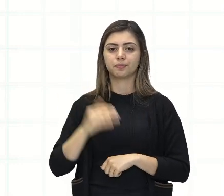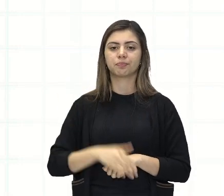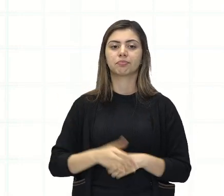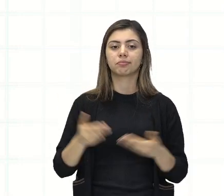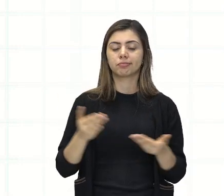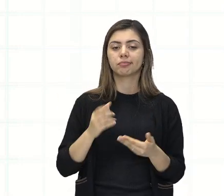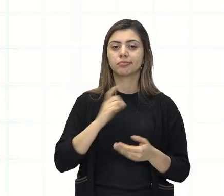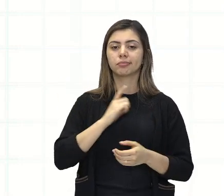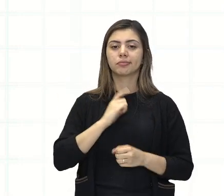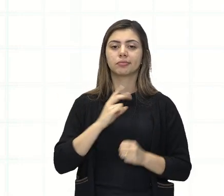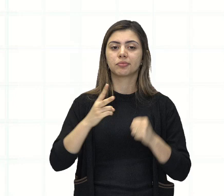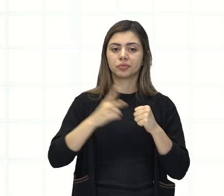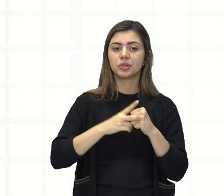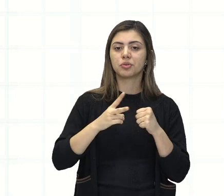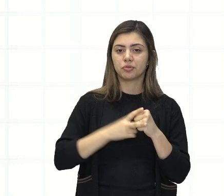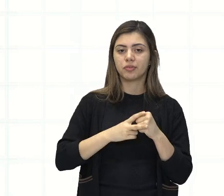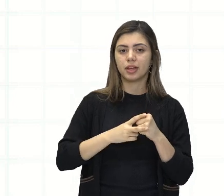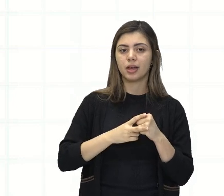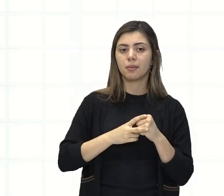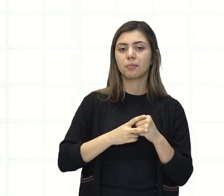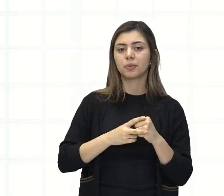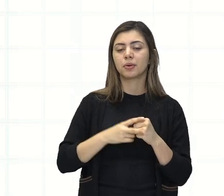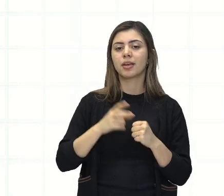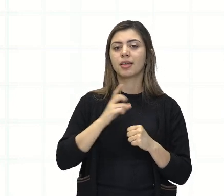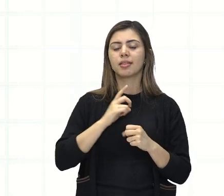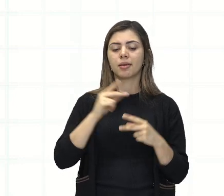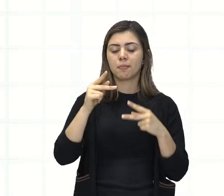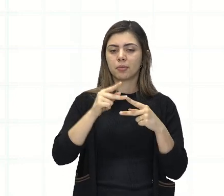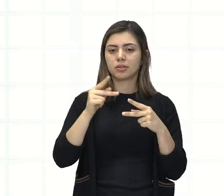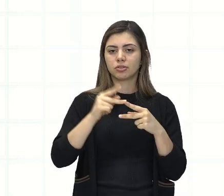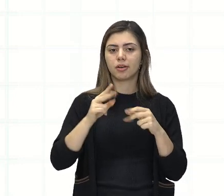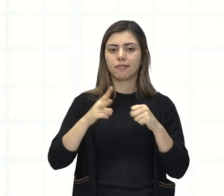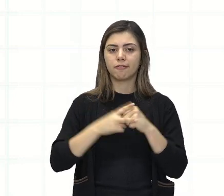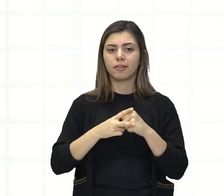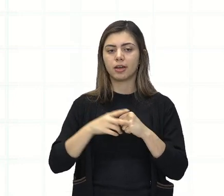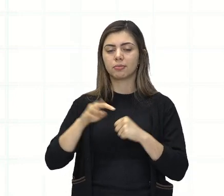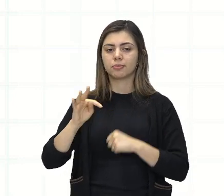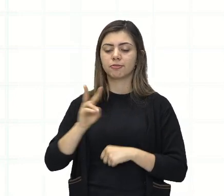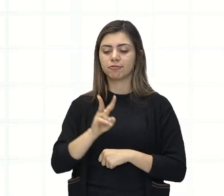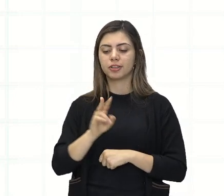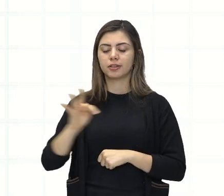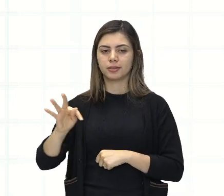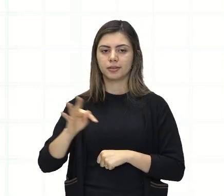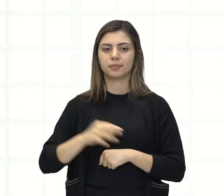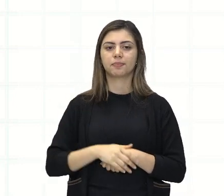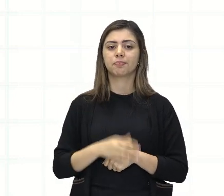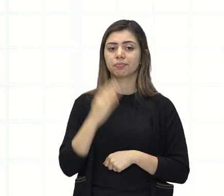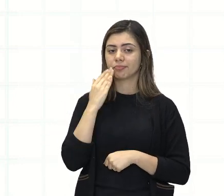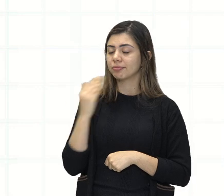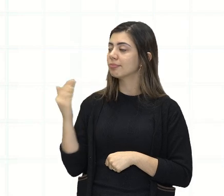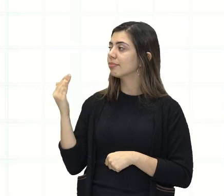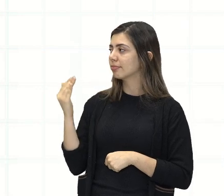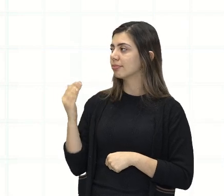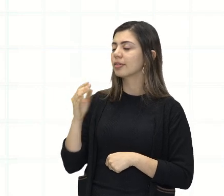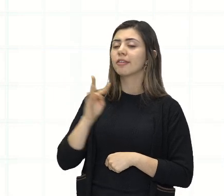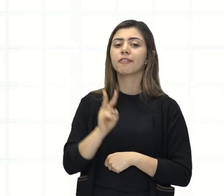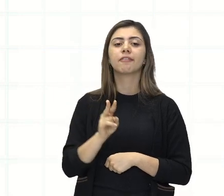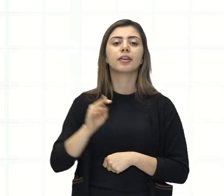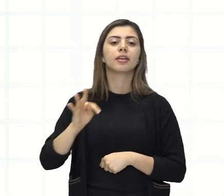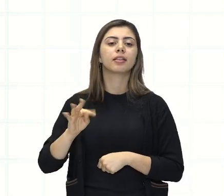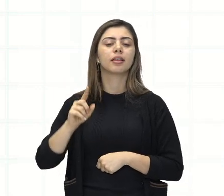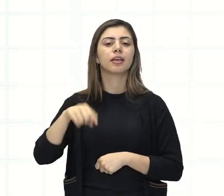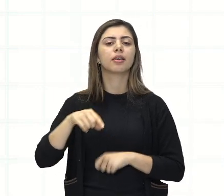Verbos quanto à predicação verbal. Verbo transitivo. Olha lá. São os verbos